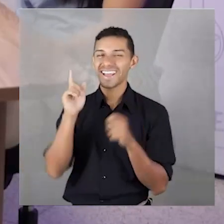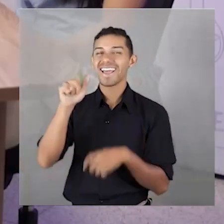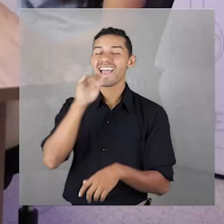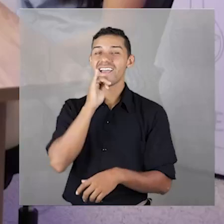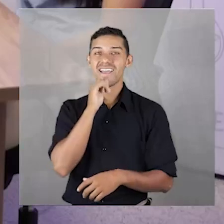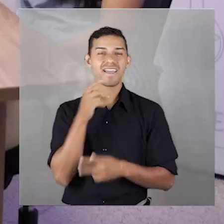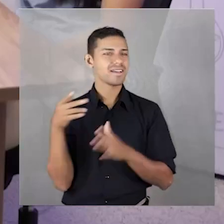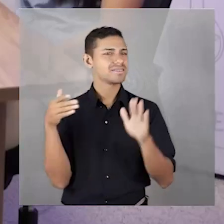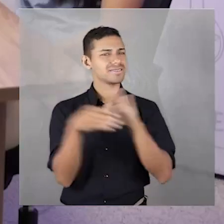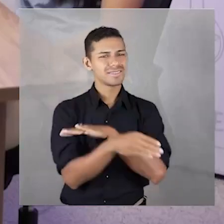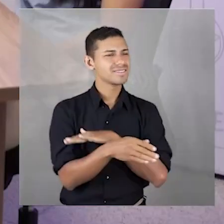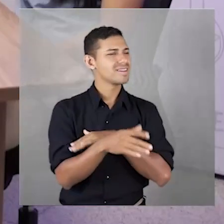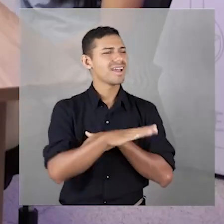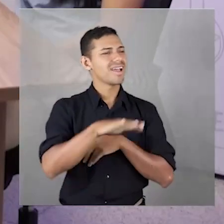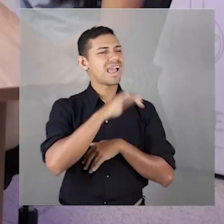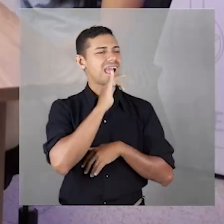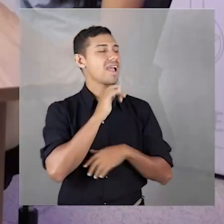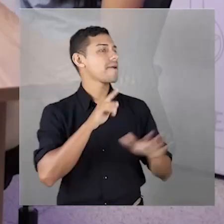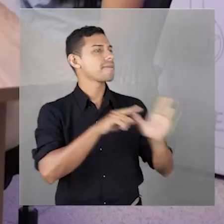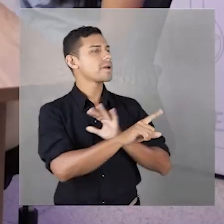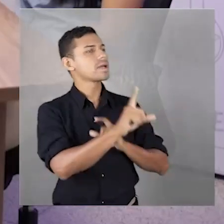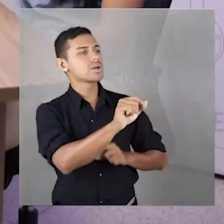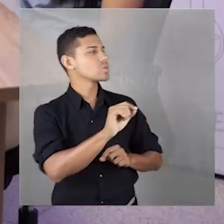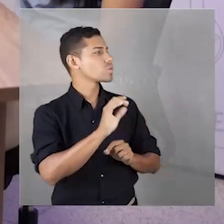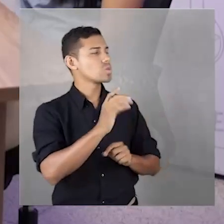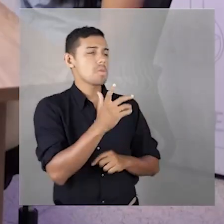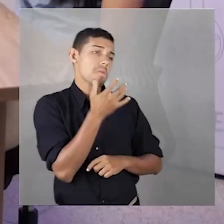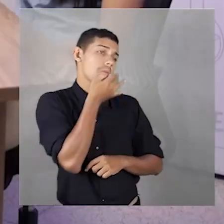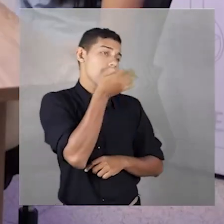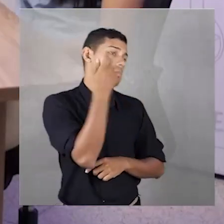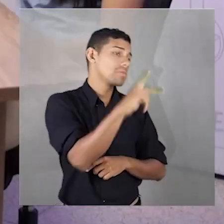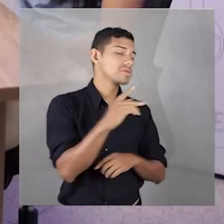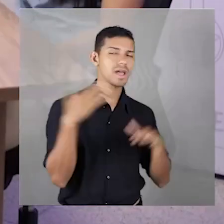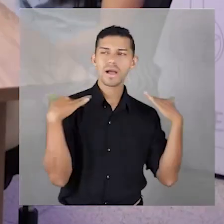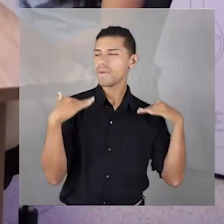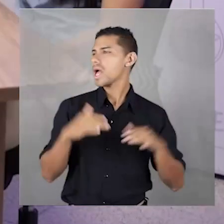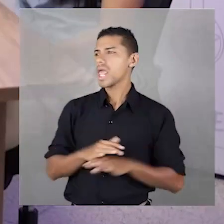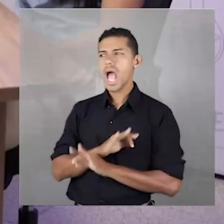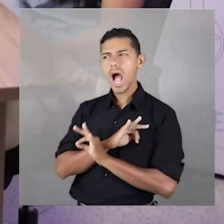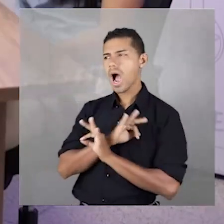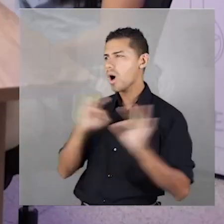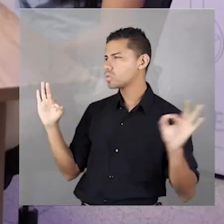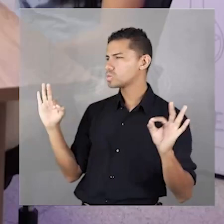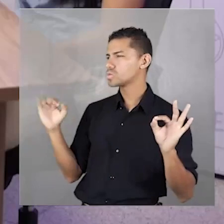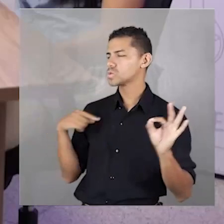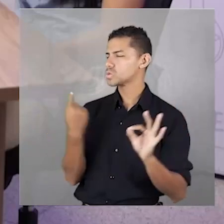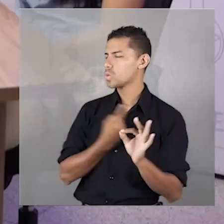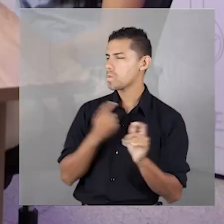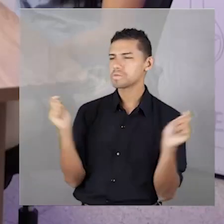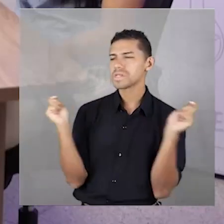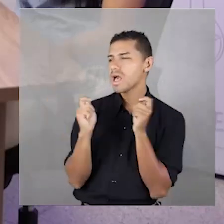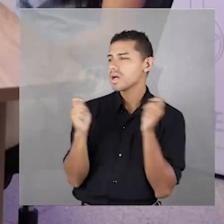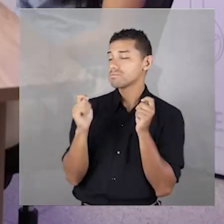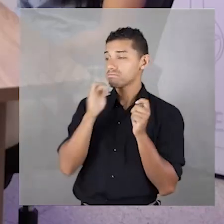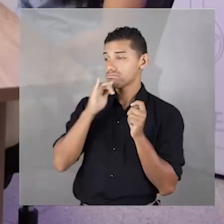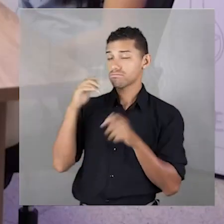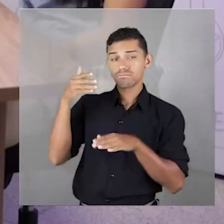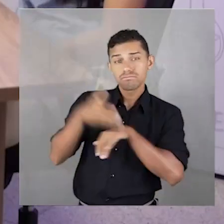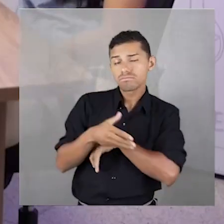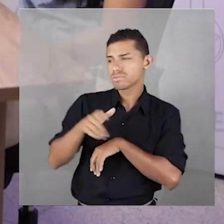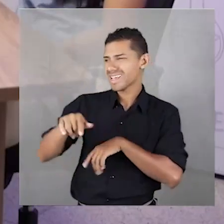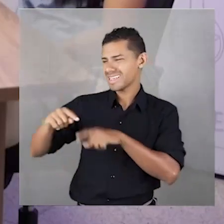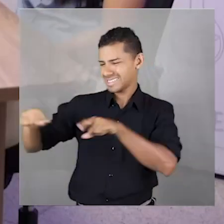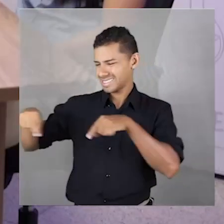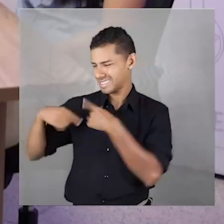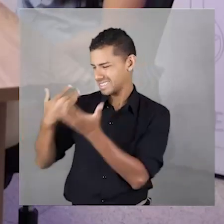sempre pergunto isso. E aí, gente, o que vocês estão achando do passeio? Aí eles falam, é ótimo, a gente adora, porque é um momento que a gente sai